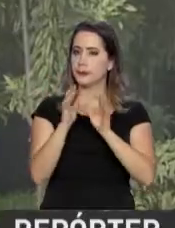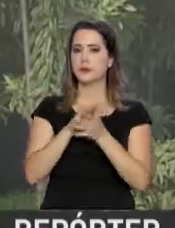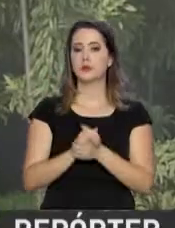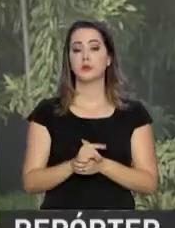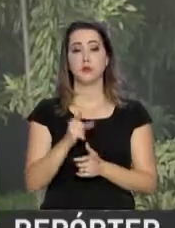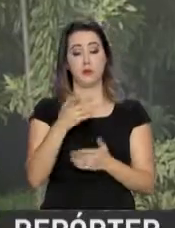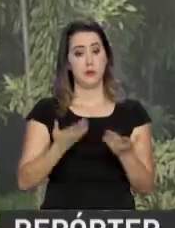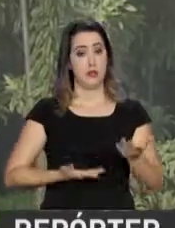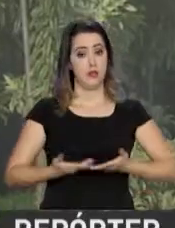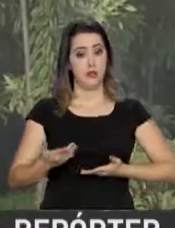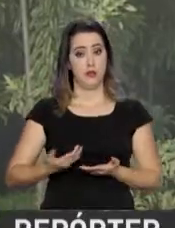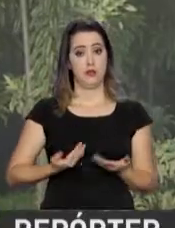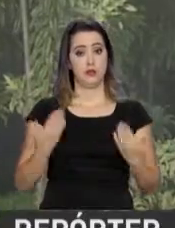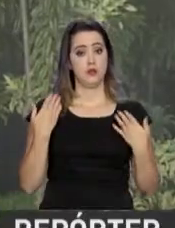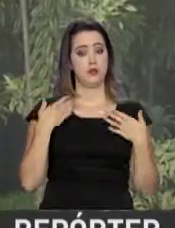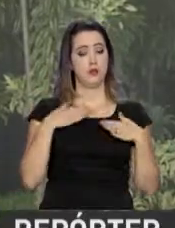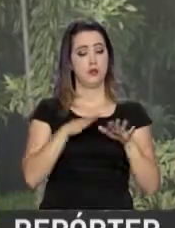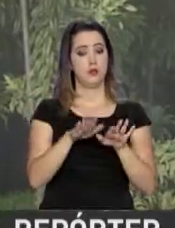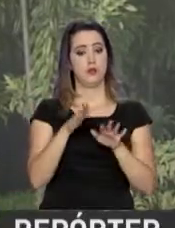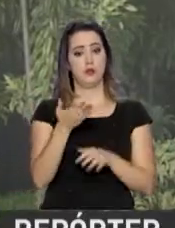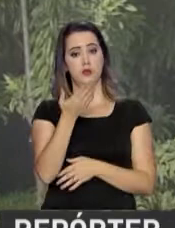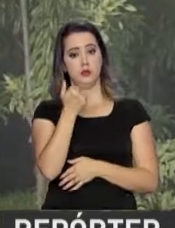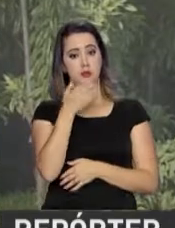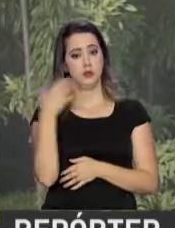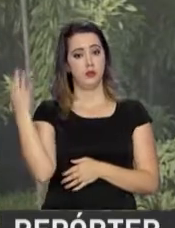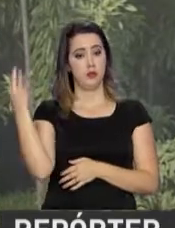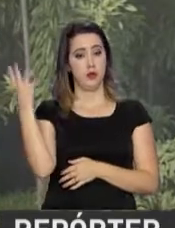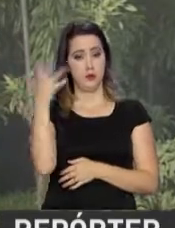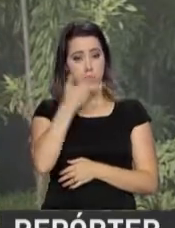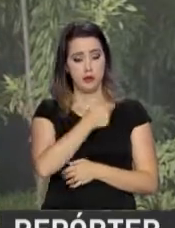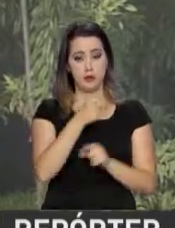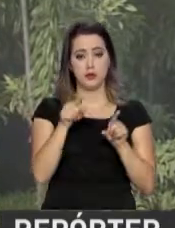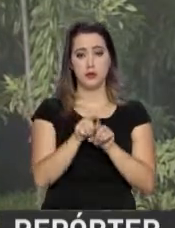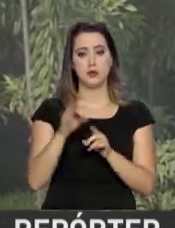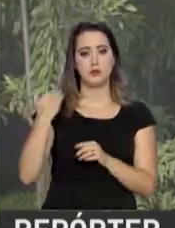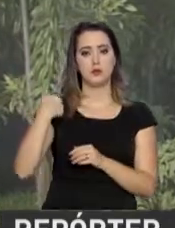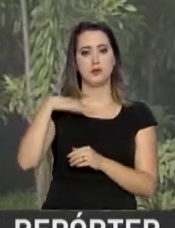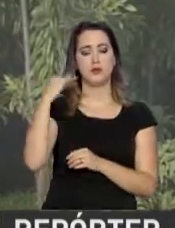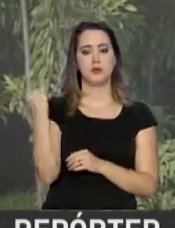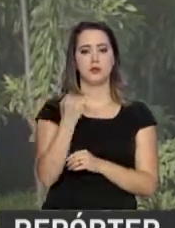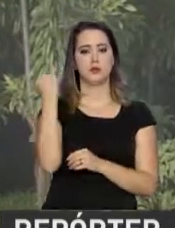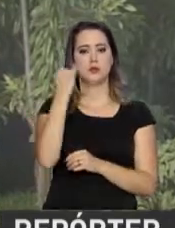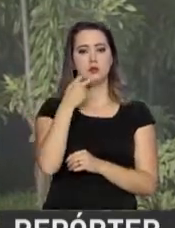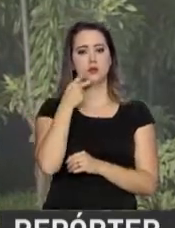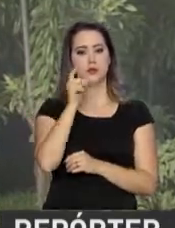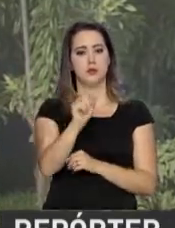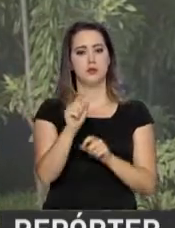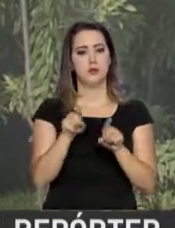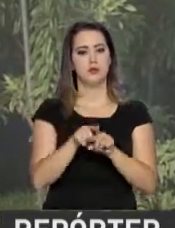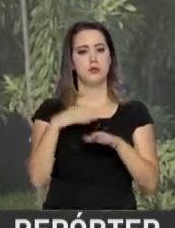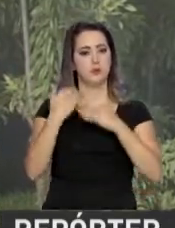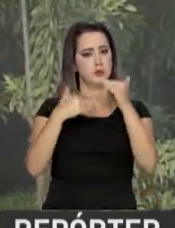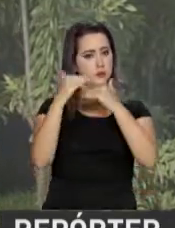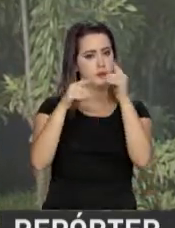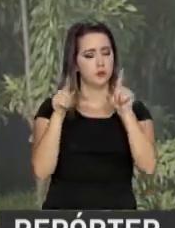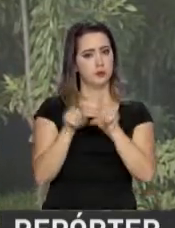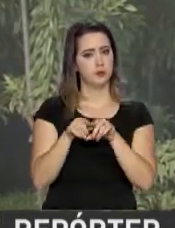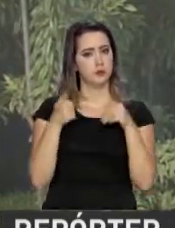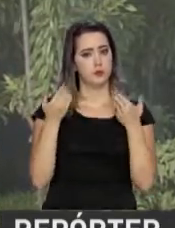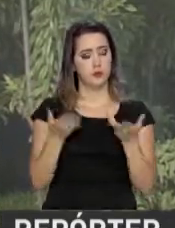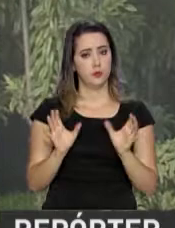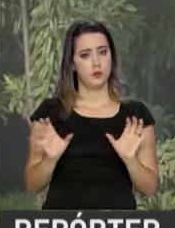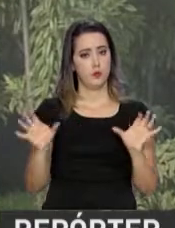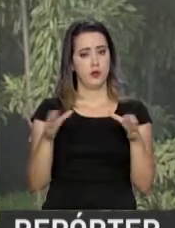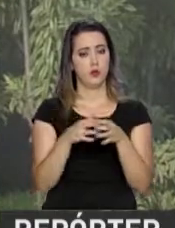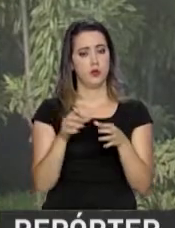serviços que inclui comércio alimentação e beleza é o que mais se destaca quando o assunto é crescimento nessa